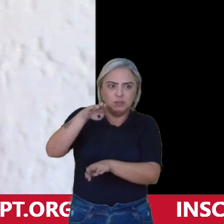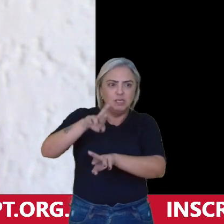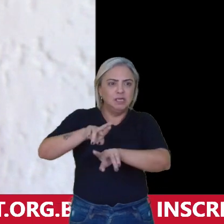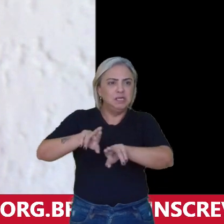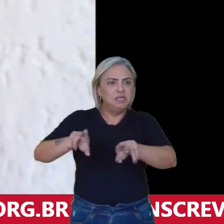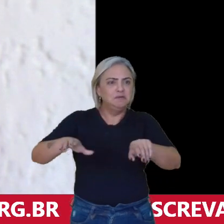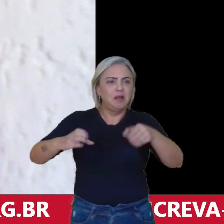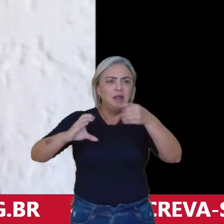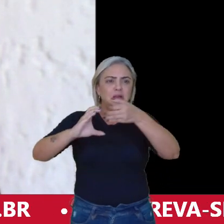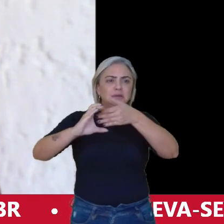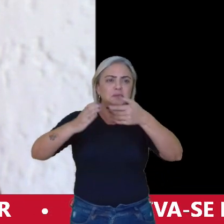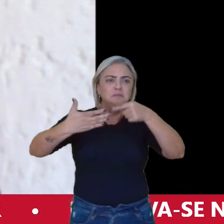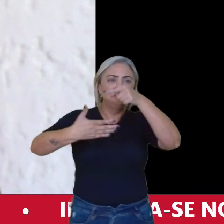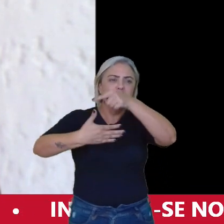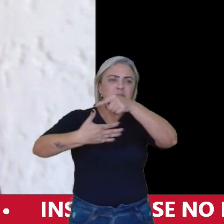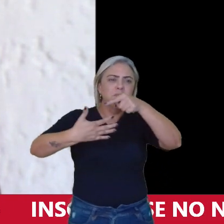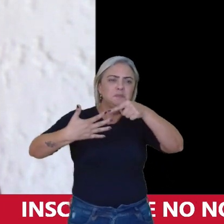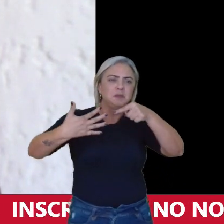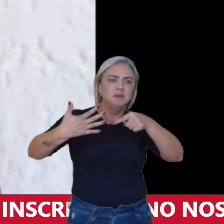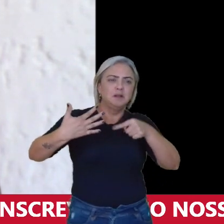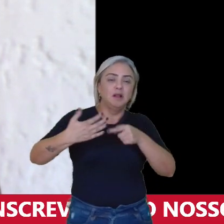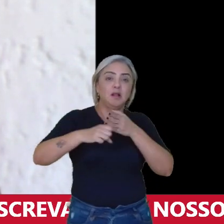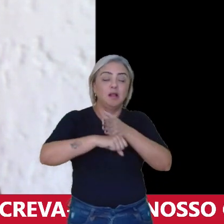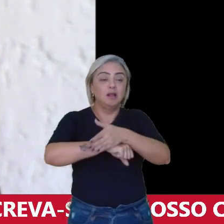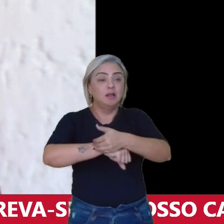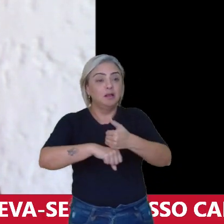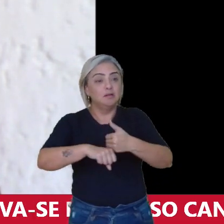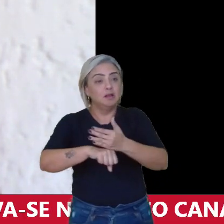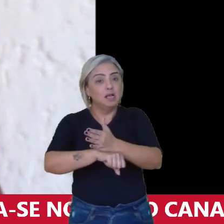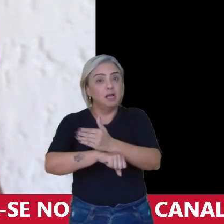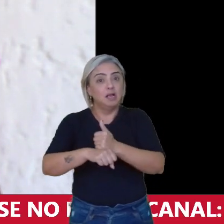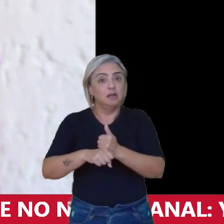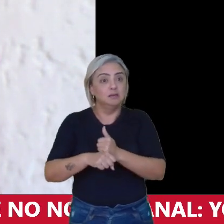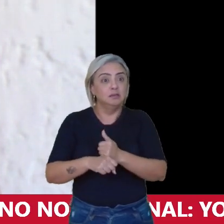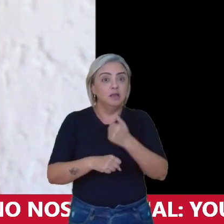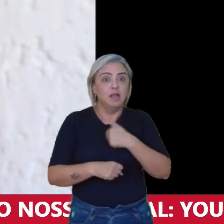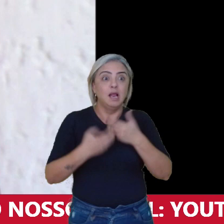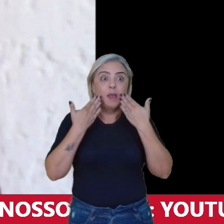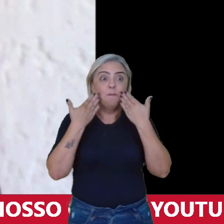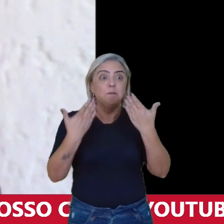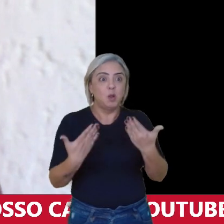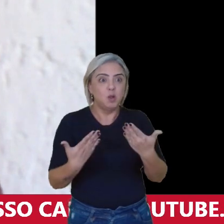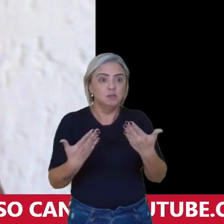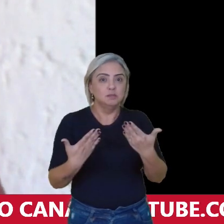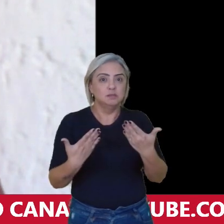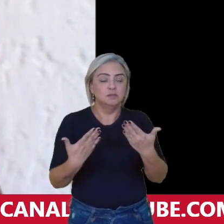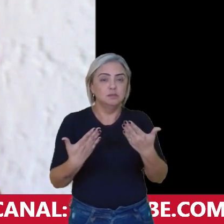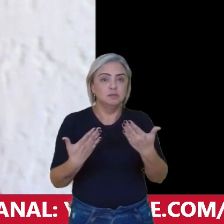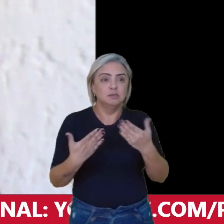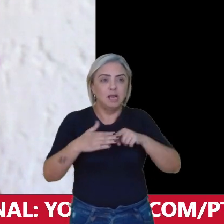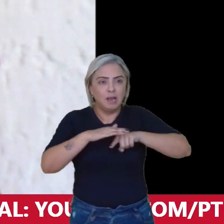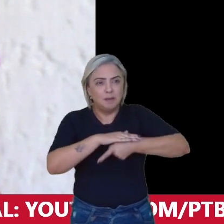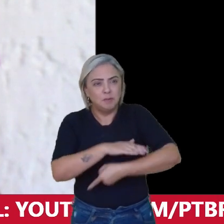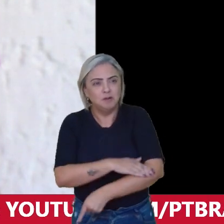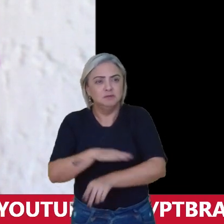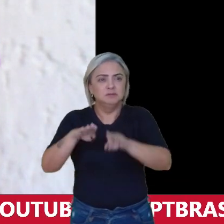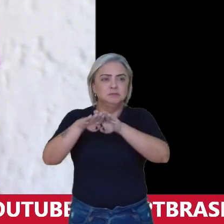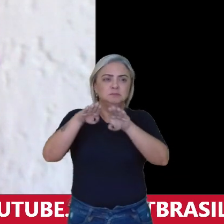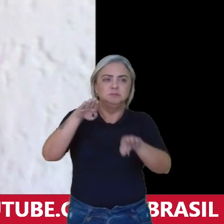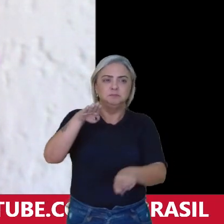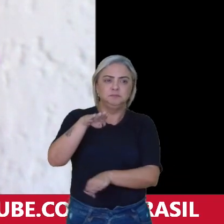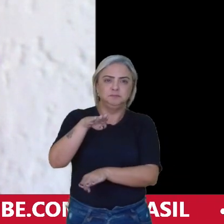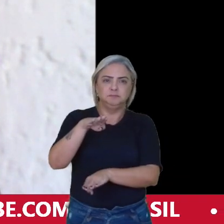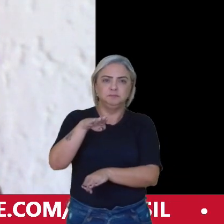vários aspectos. No acesso ao posto, ela revela e ela aprofunda essa